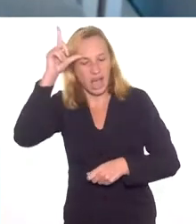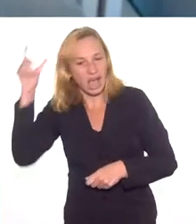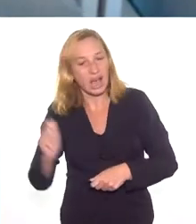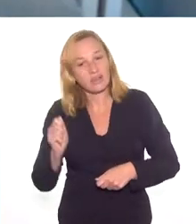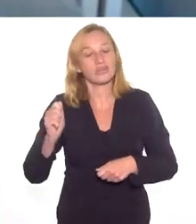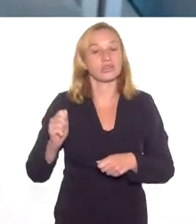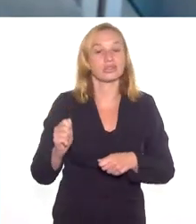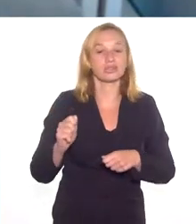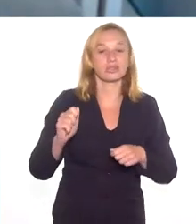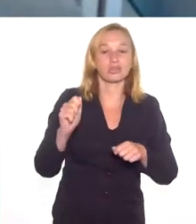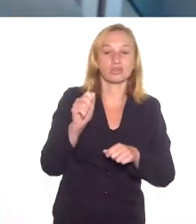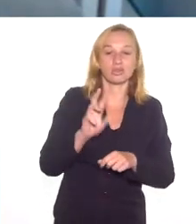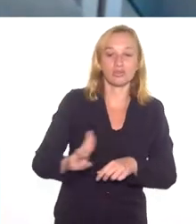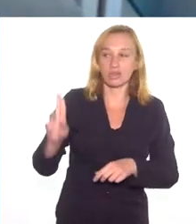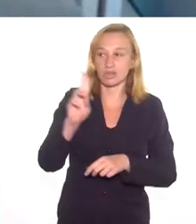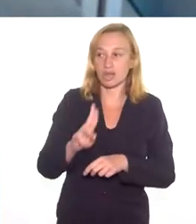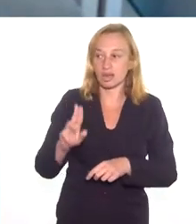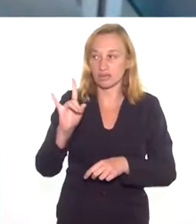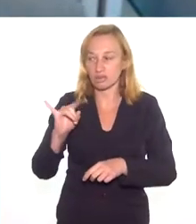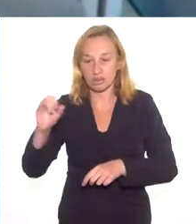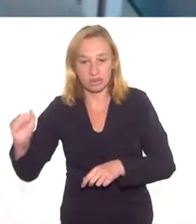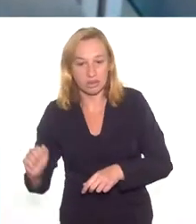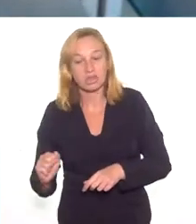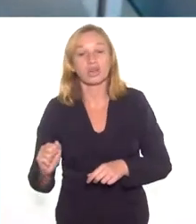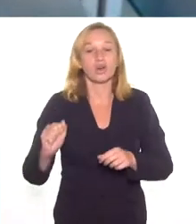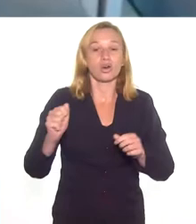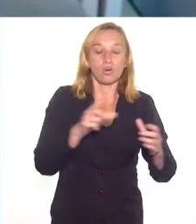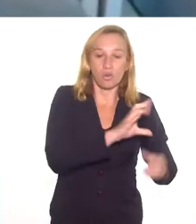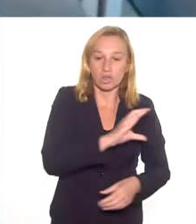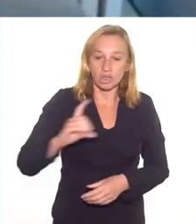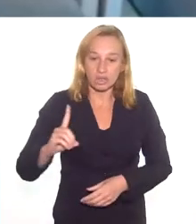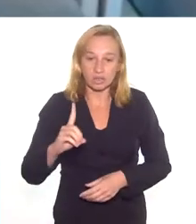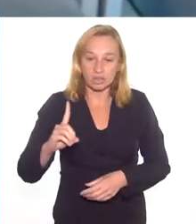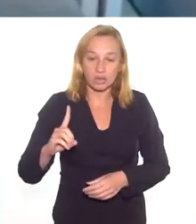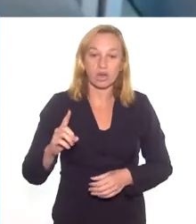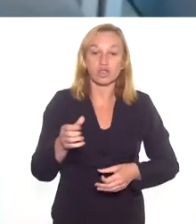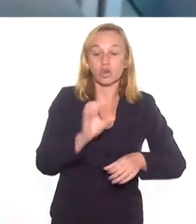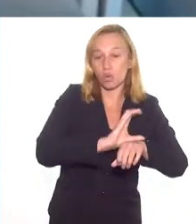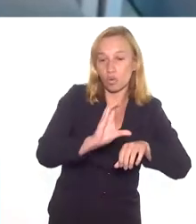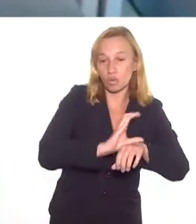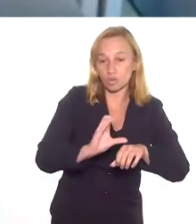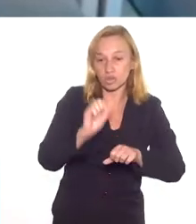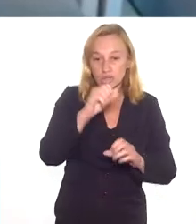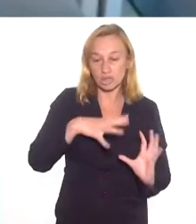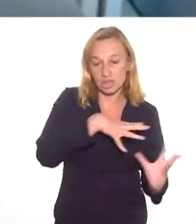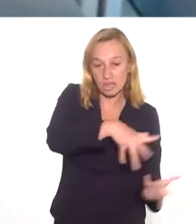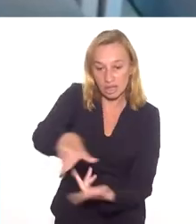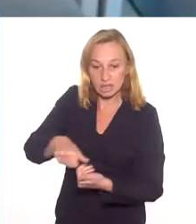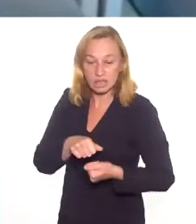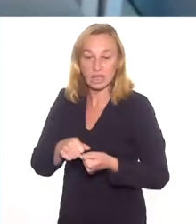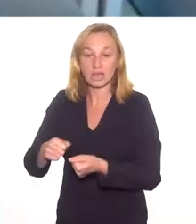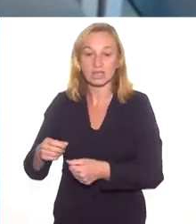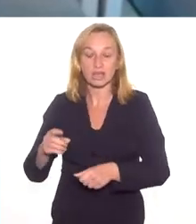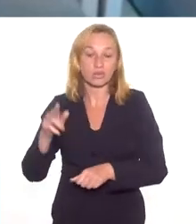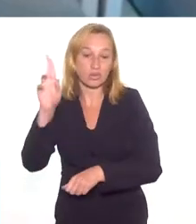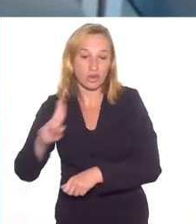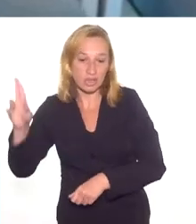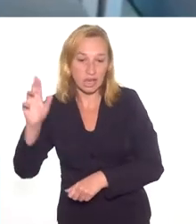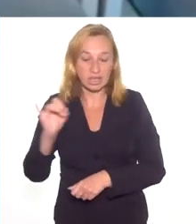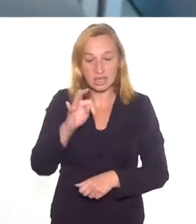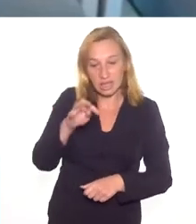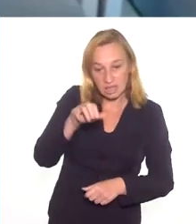Estudos Afroasiáticos da Universidade Cândido Mendes, coordenador-geral do curso de Relações Internacionais da Universidade Estácio de